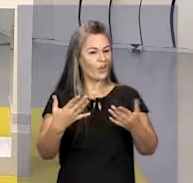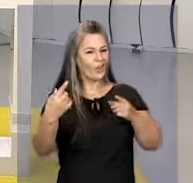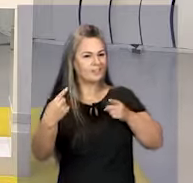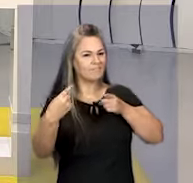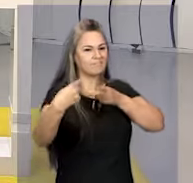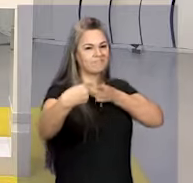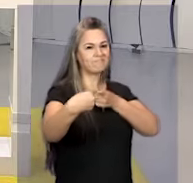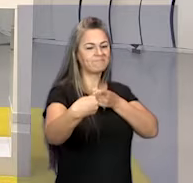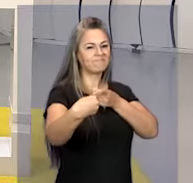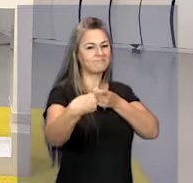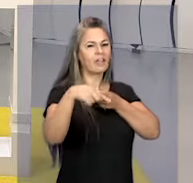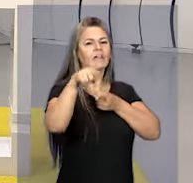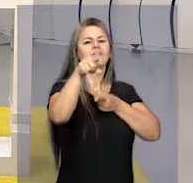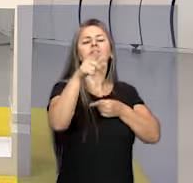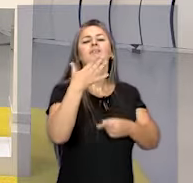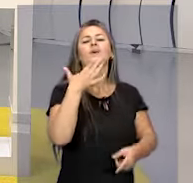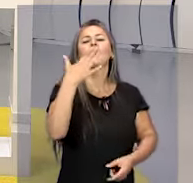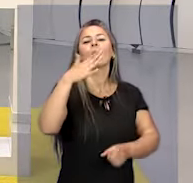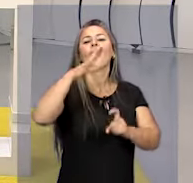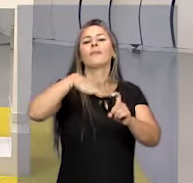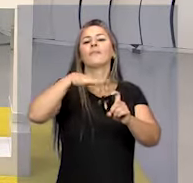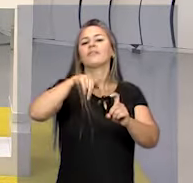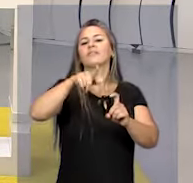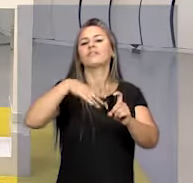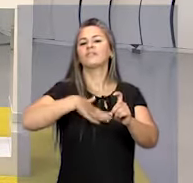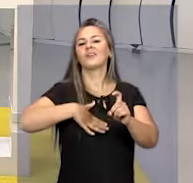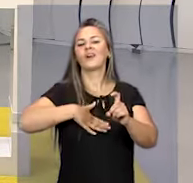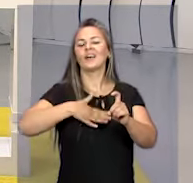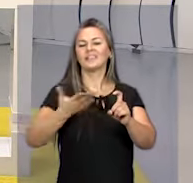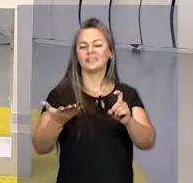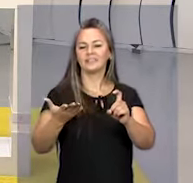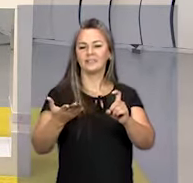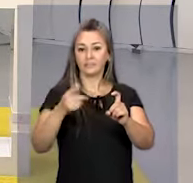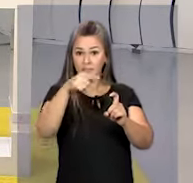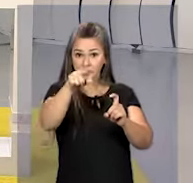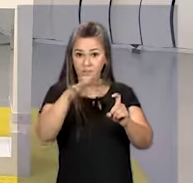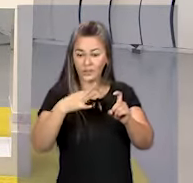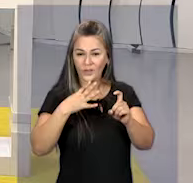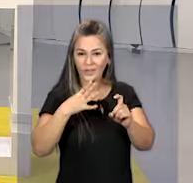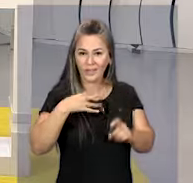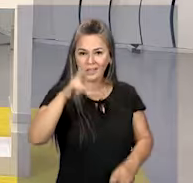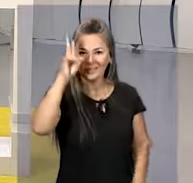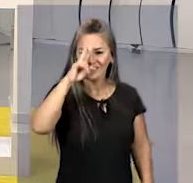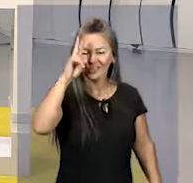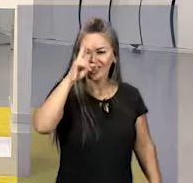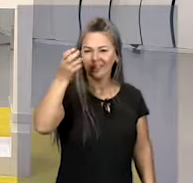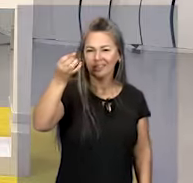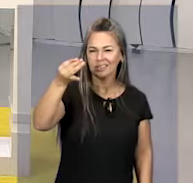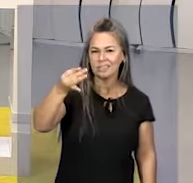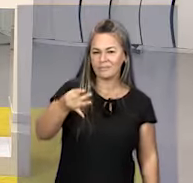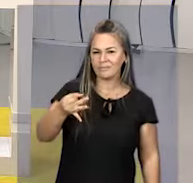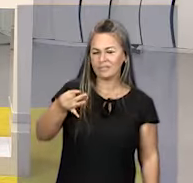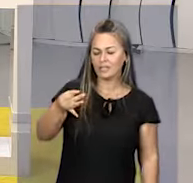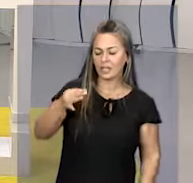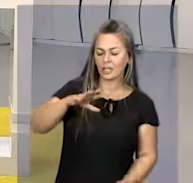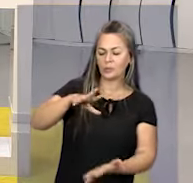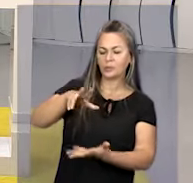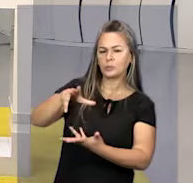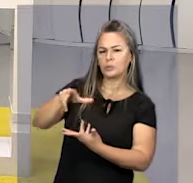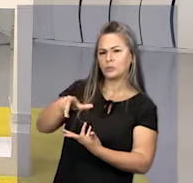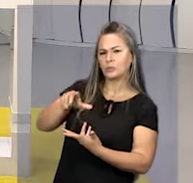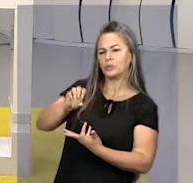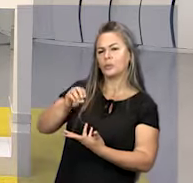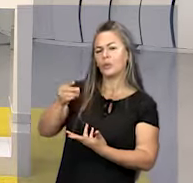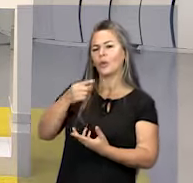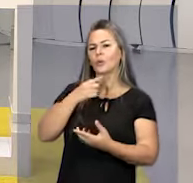E você? Qual é o seu mito favorito? Você conhece alguma história que explica a realidade, o mundo e todas as coisas